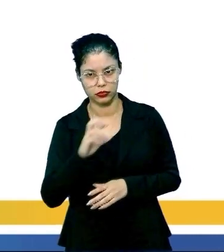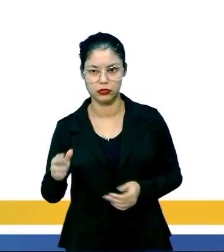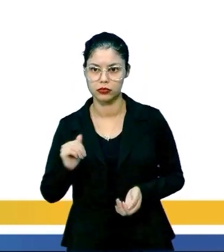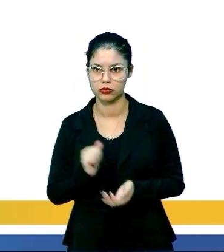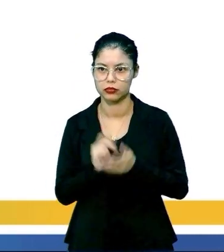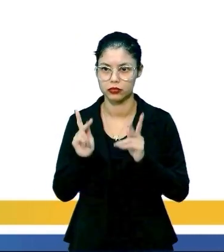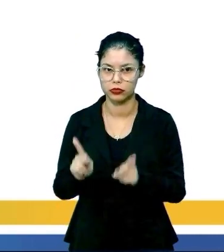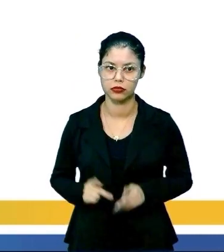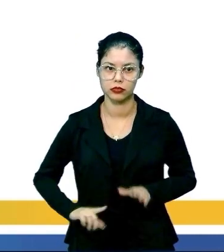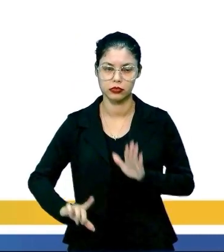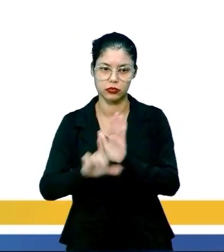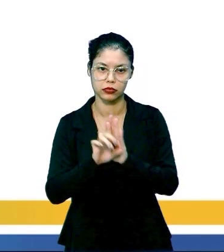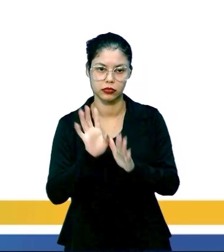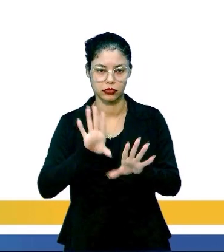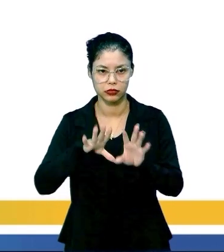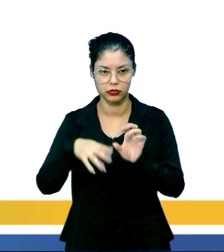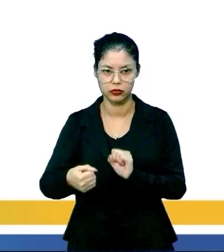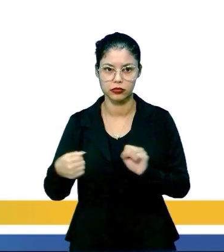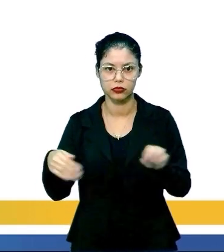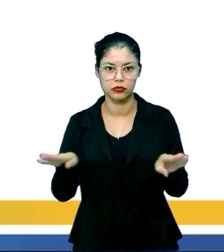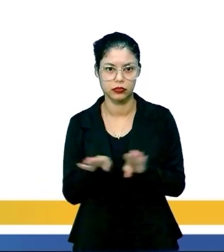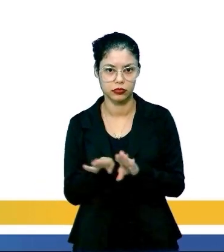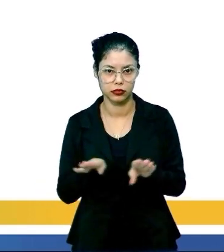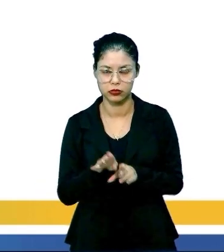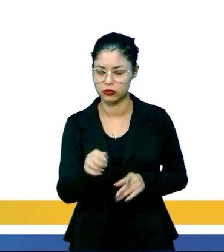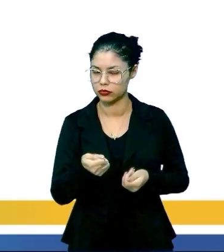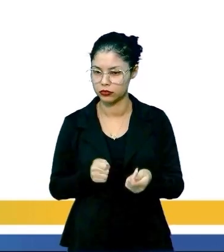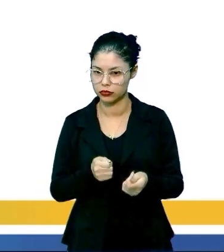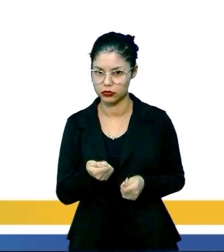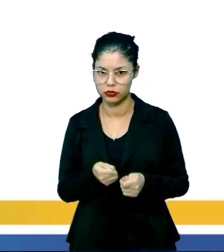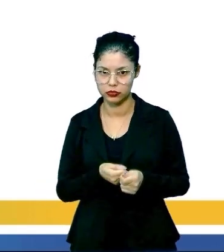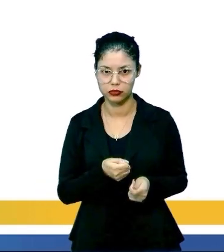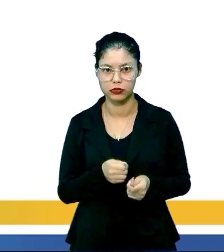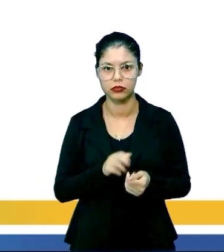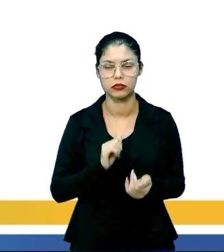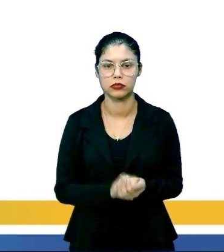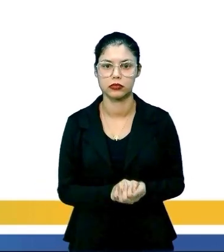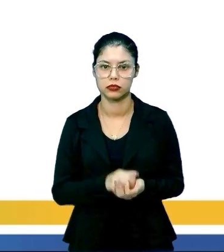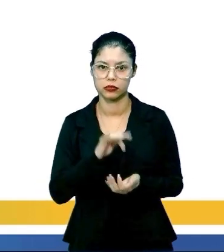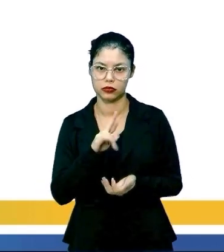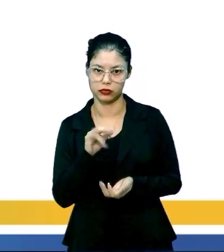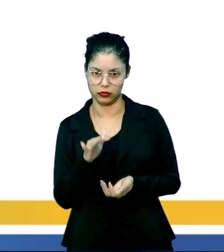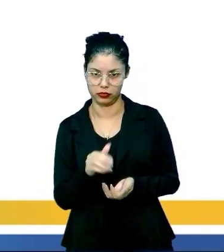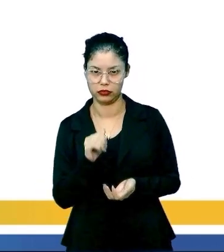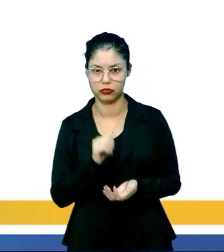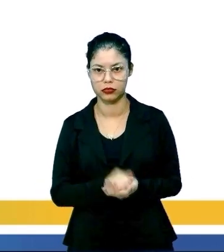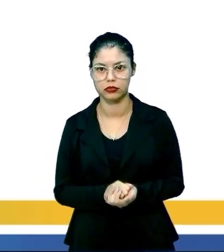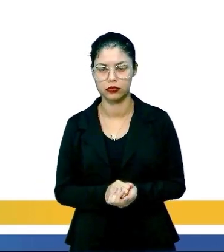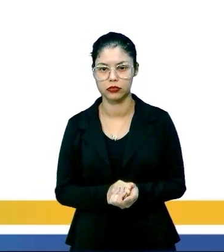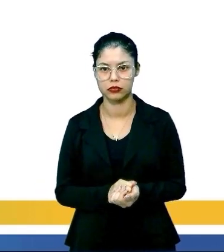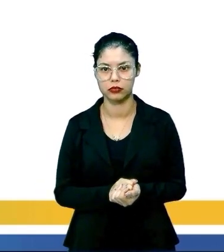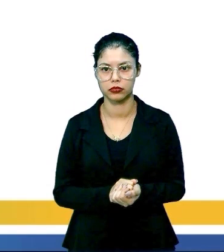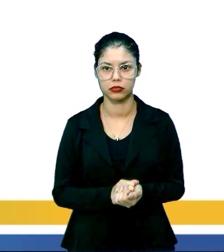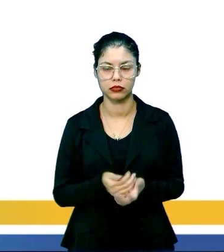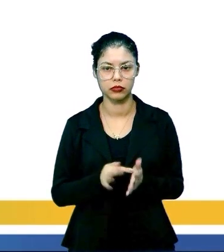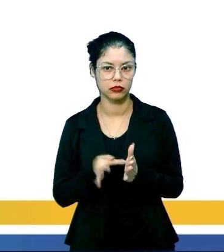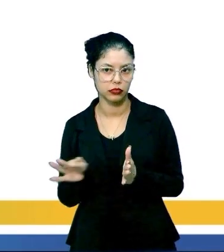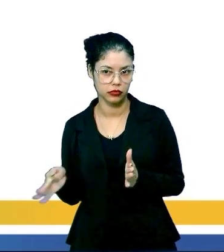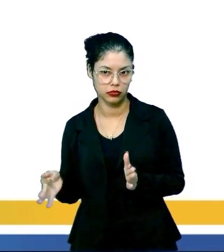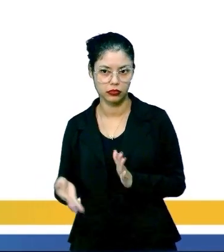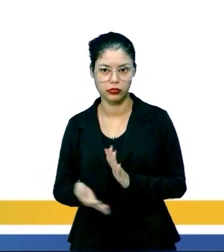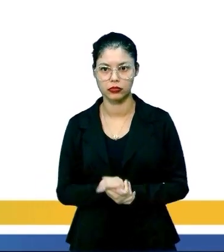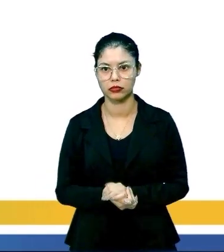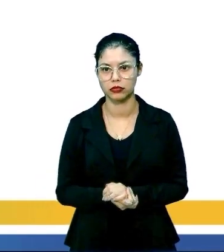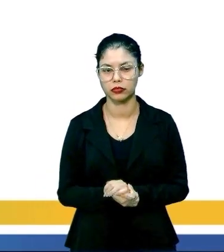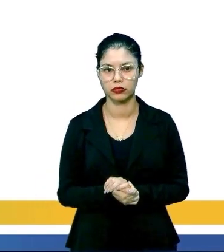necessário analisar o comportamento da lei de formação e também o domínio e o contradomínio